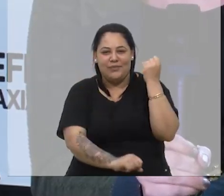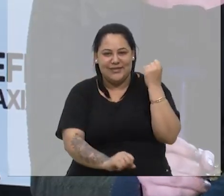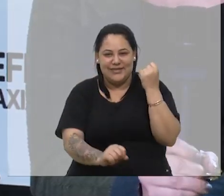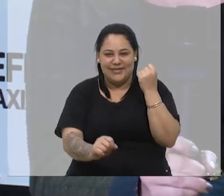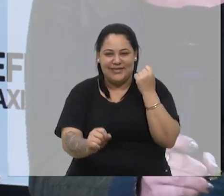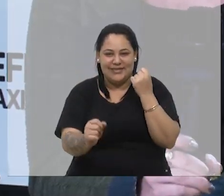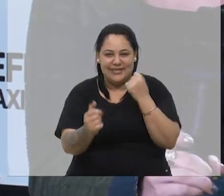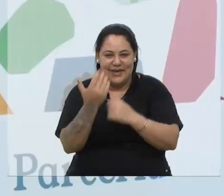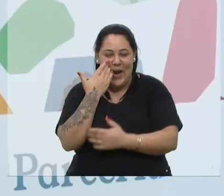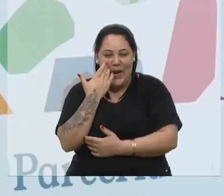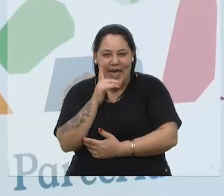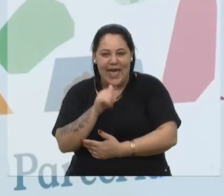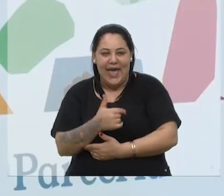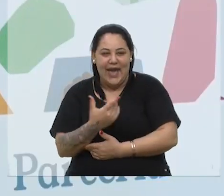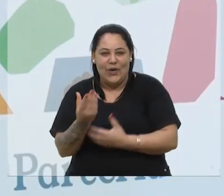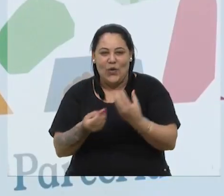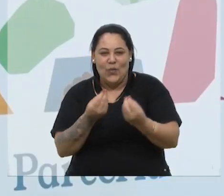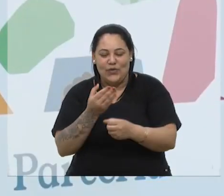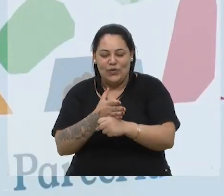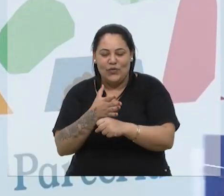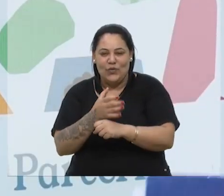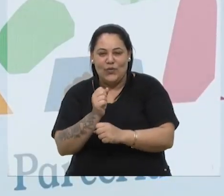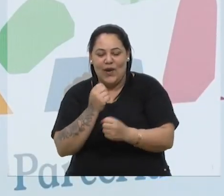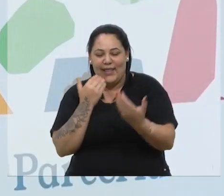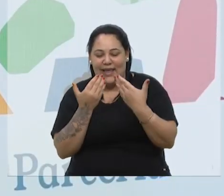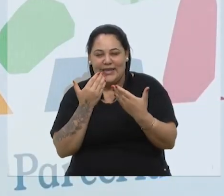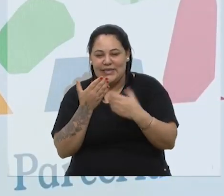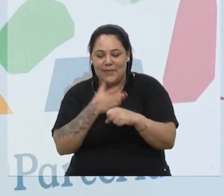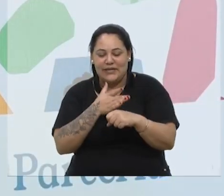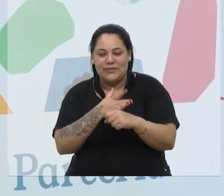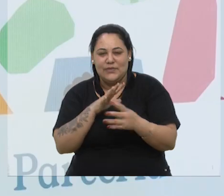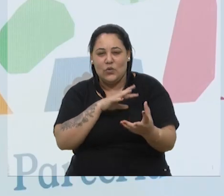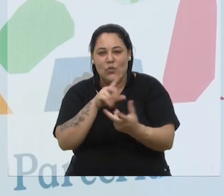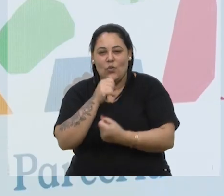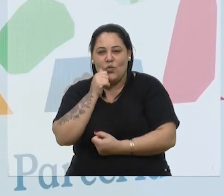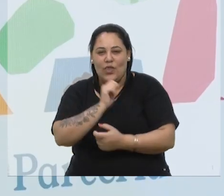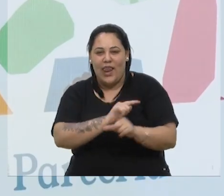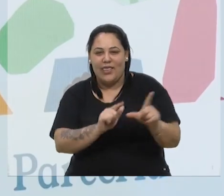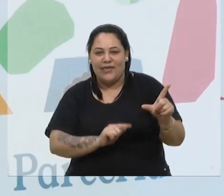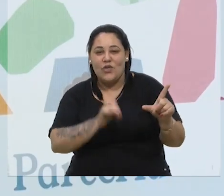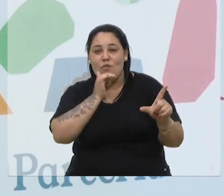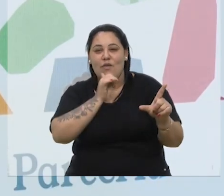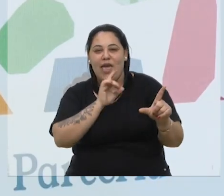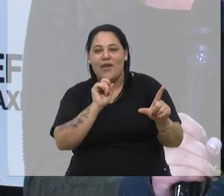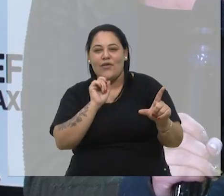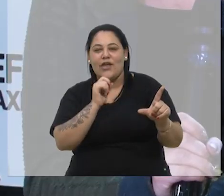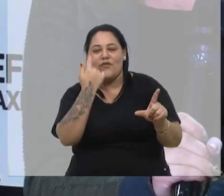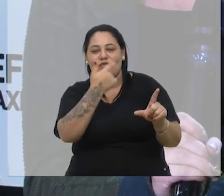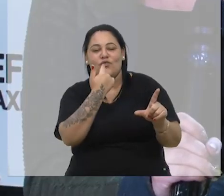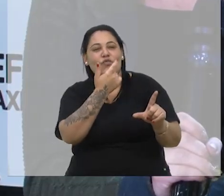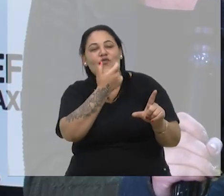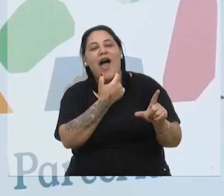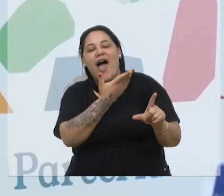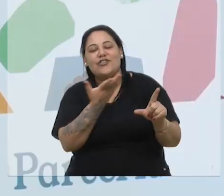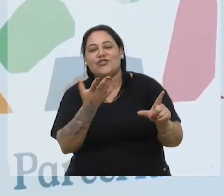E aí ir acomodando os incidentes para o efeito que ele quer produzir, de